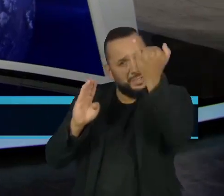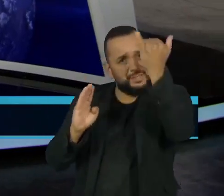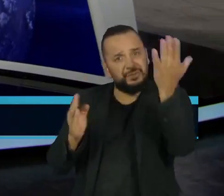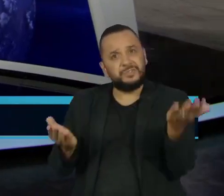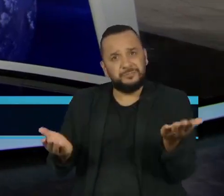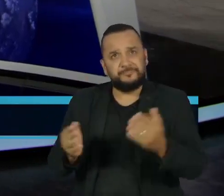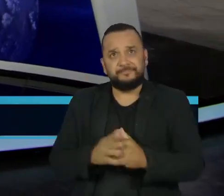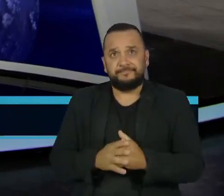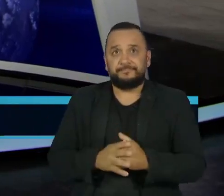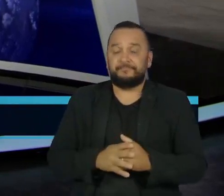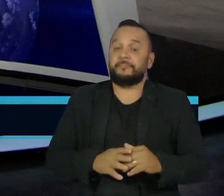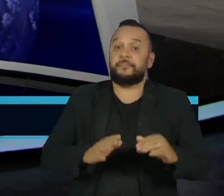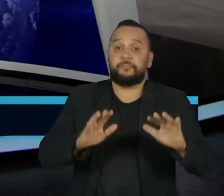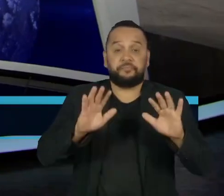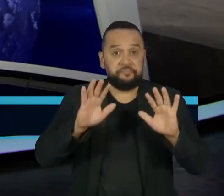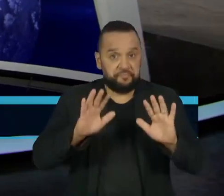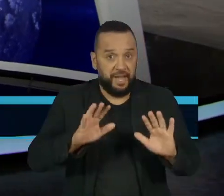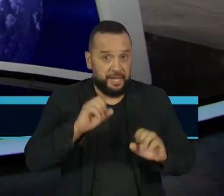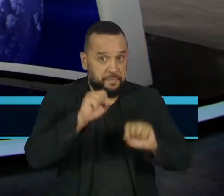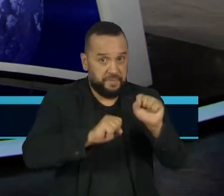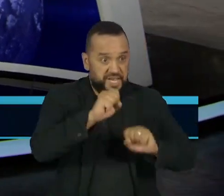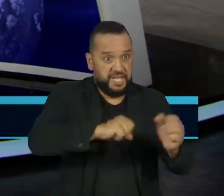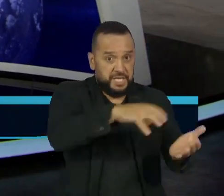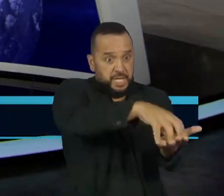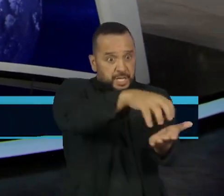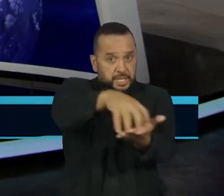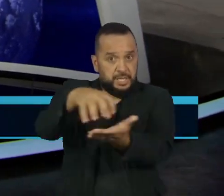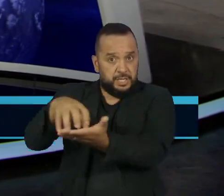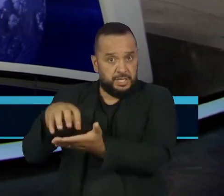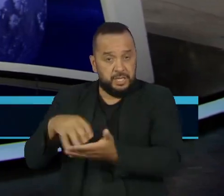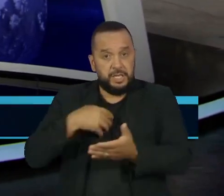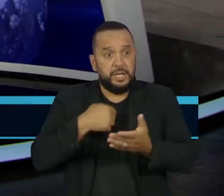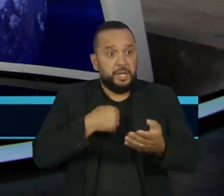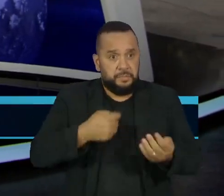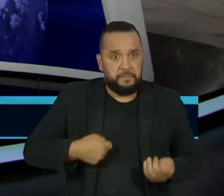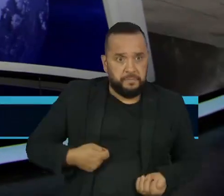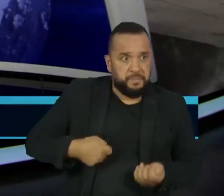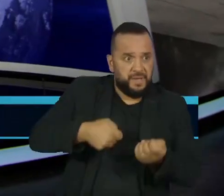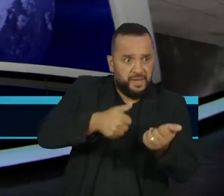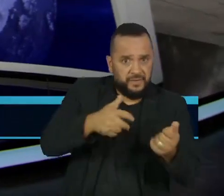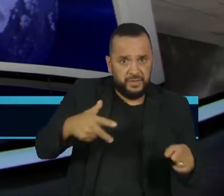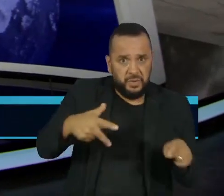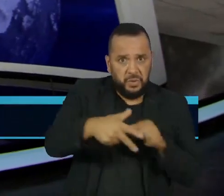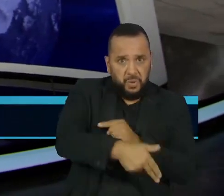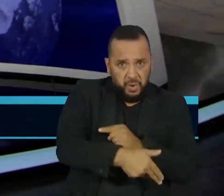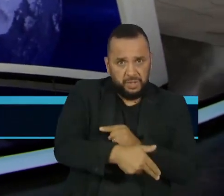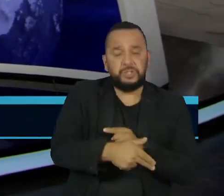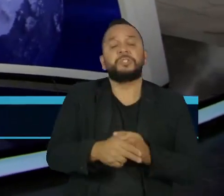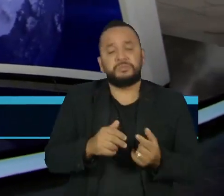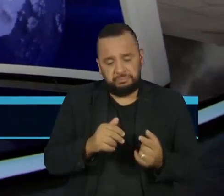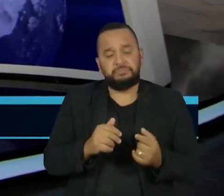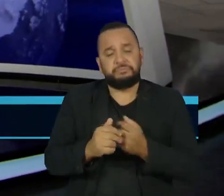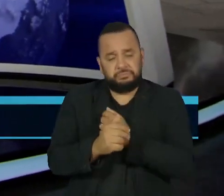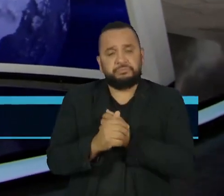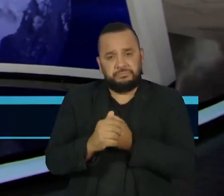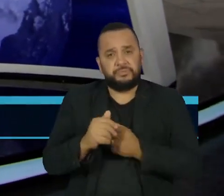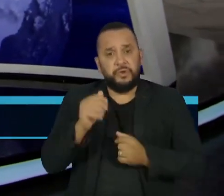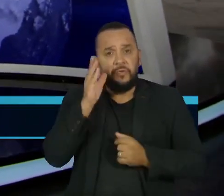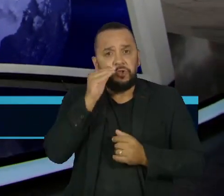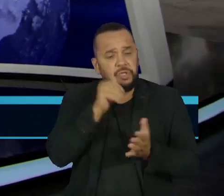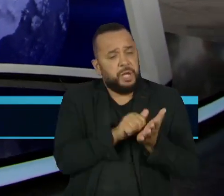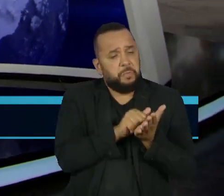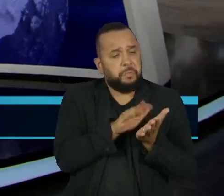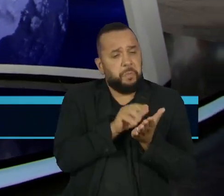Agora, os setores alegam que a reoneração vai aí causar muito desemprego. O governo diz que a